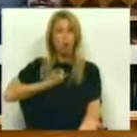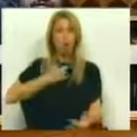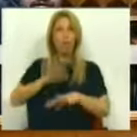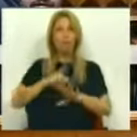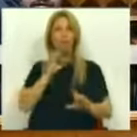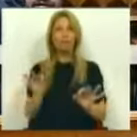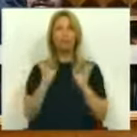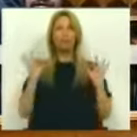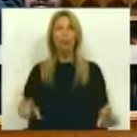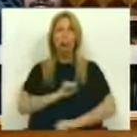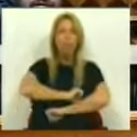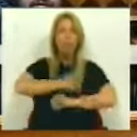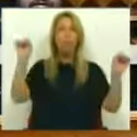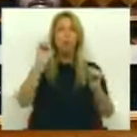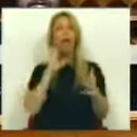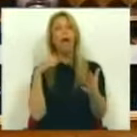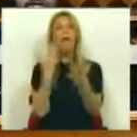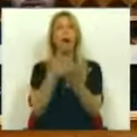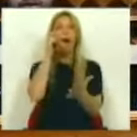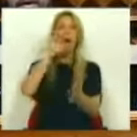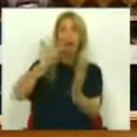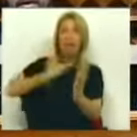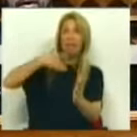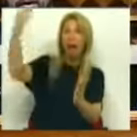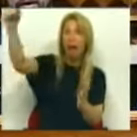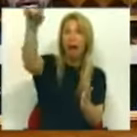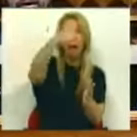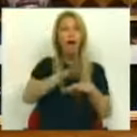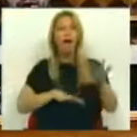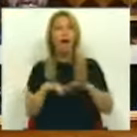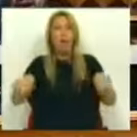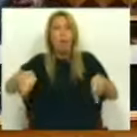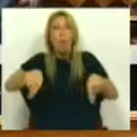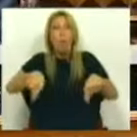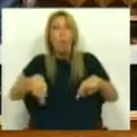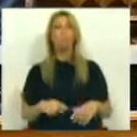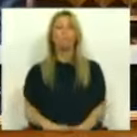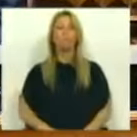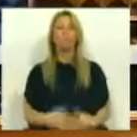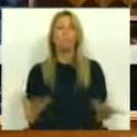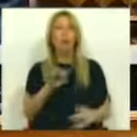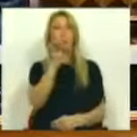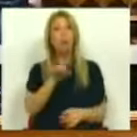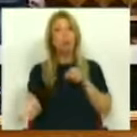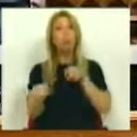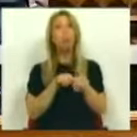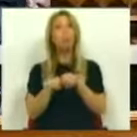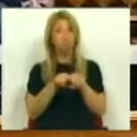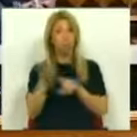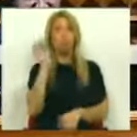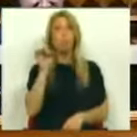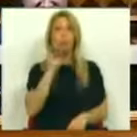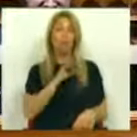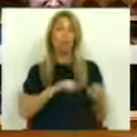bomba atómica e pôr os nossos credores a tremelicar das pernas. Esta questão é uma questão política importante, senhores